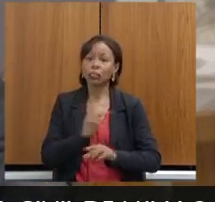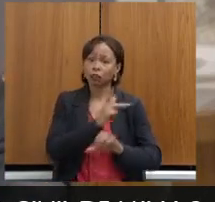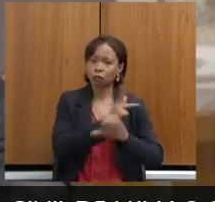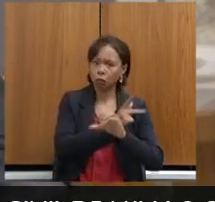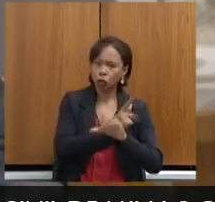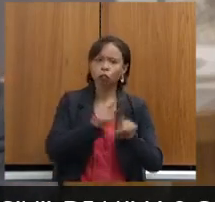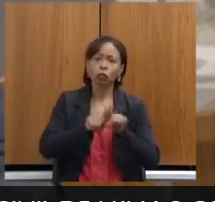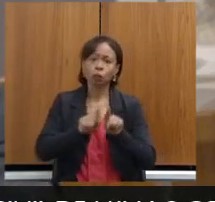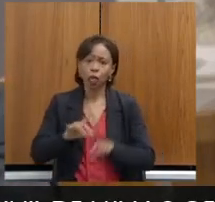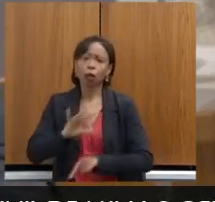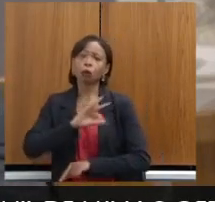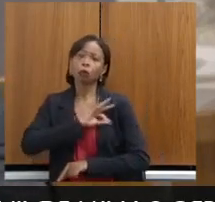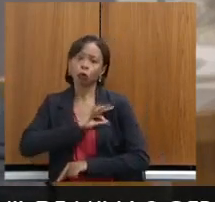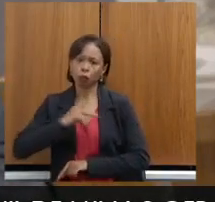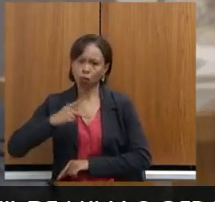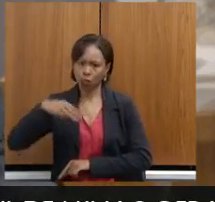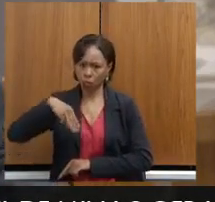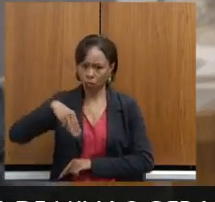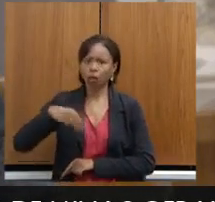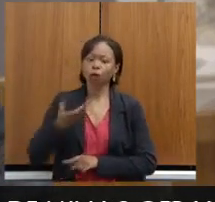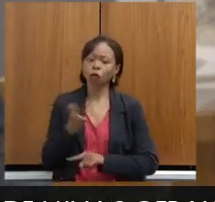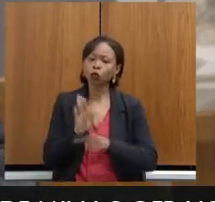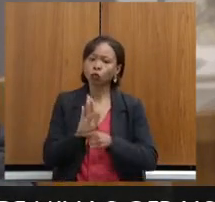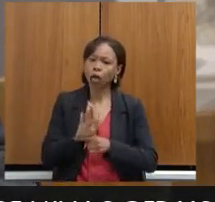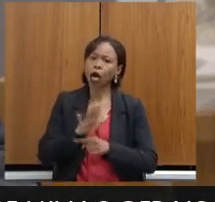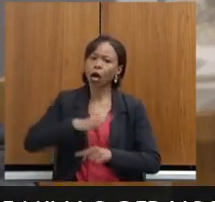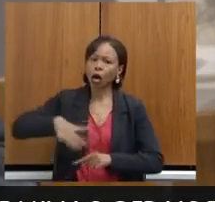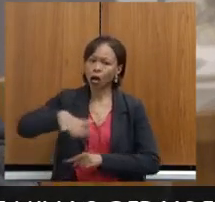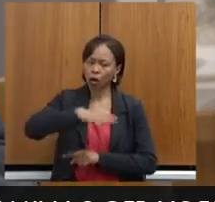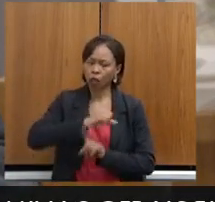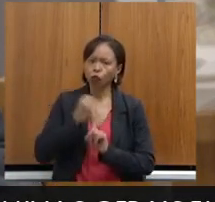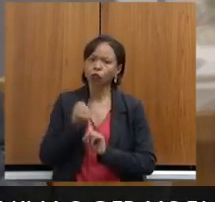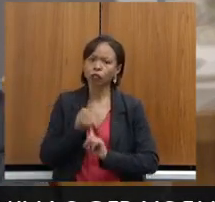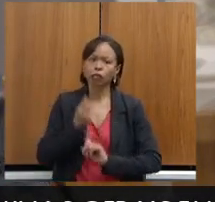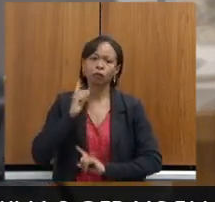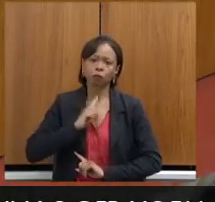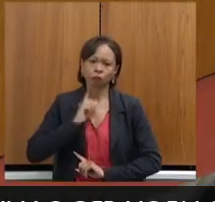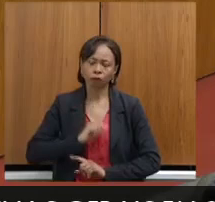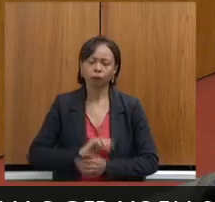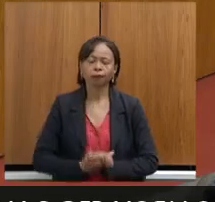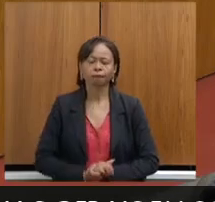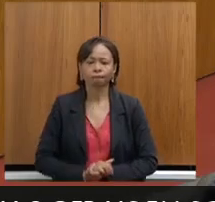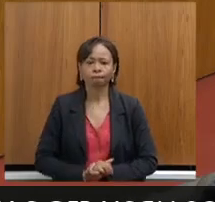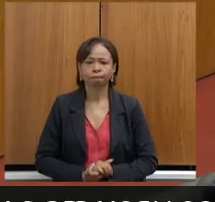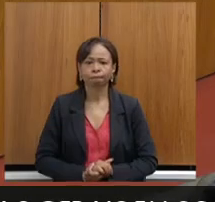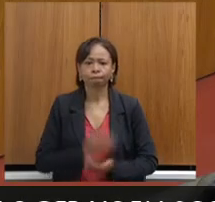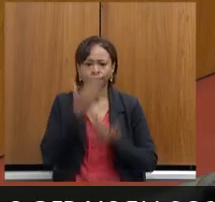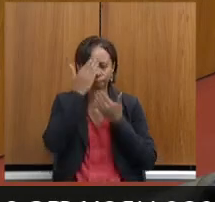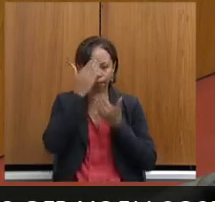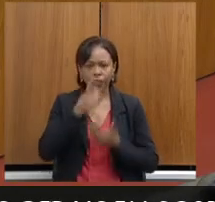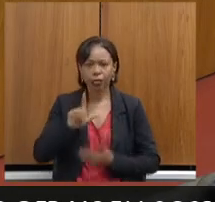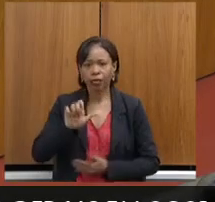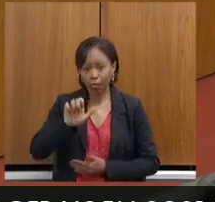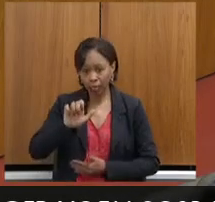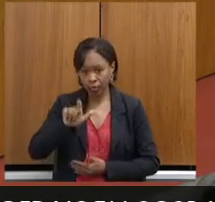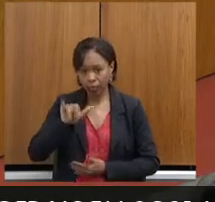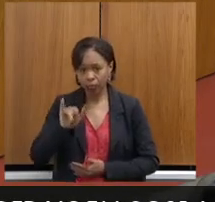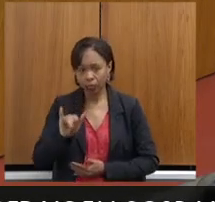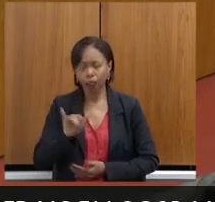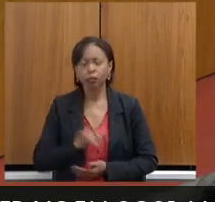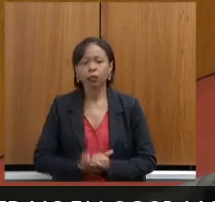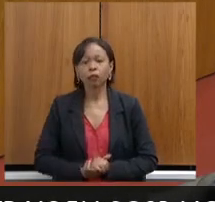à disposição é da sociedade mineira com esse projeto definitivo Obrigado Dr grilo passa a palavra